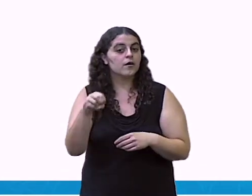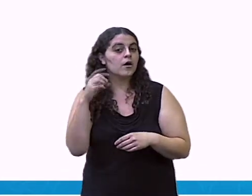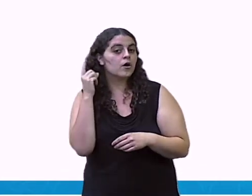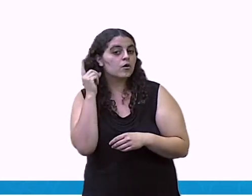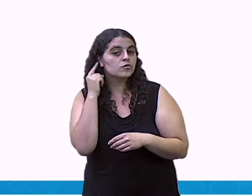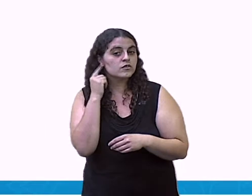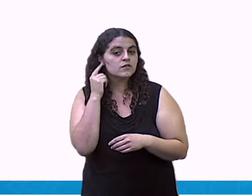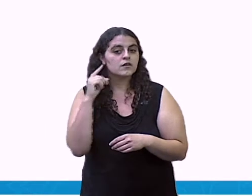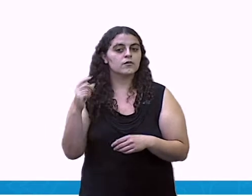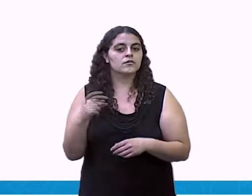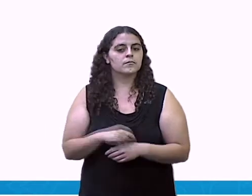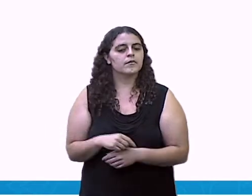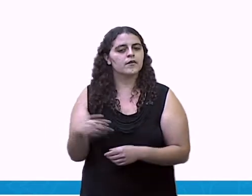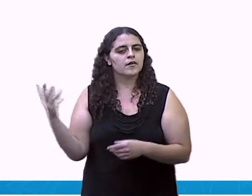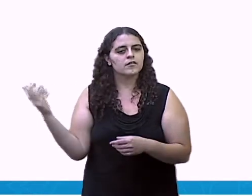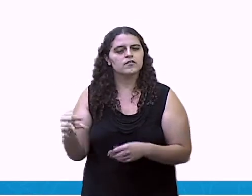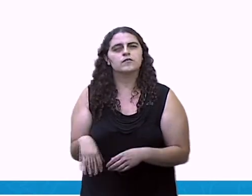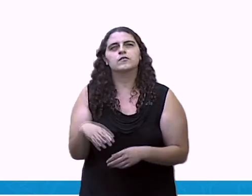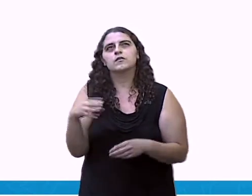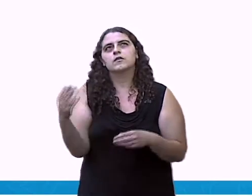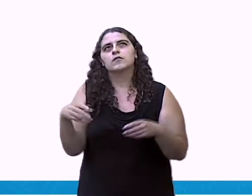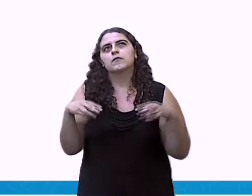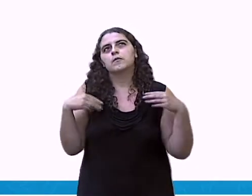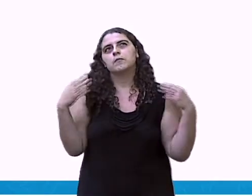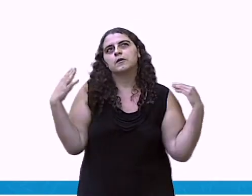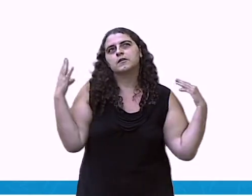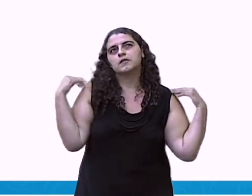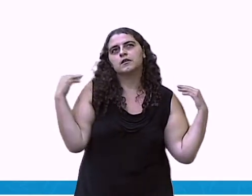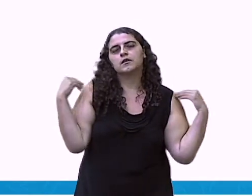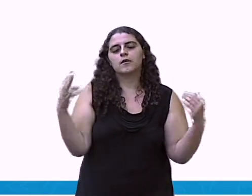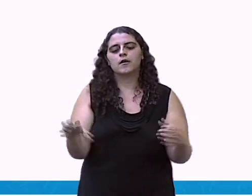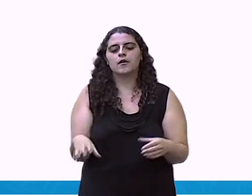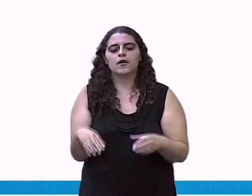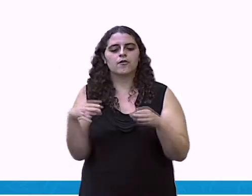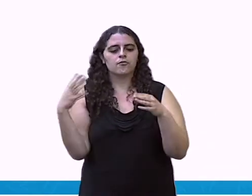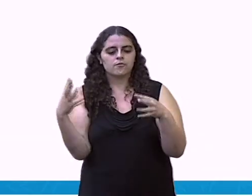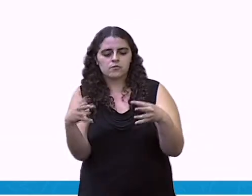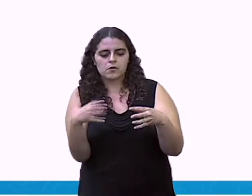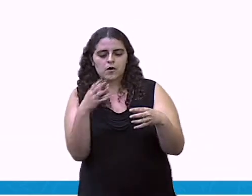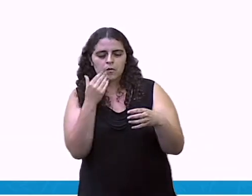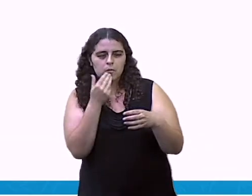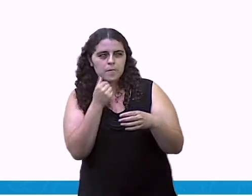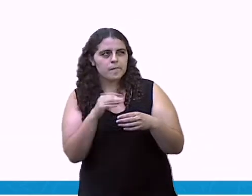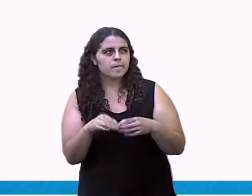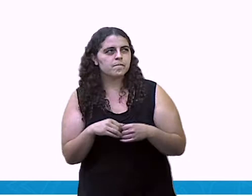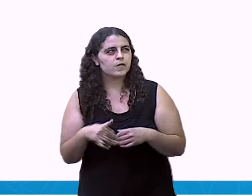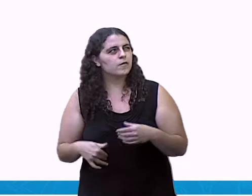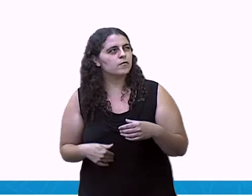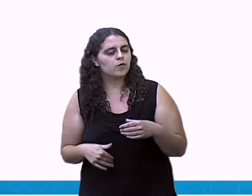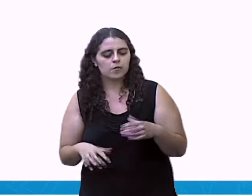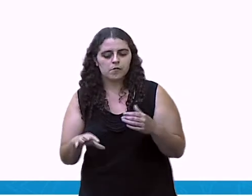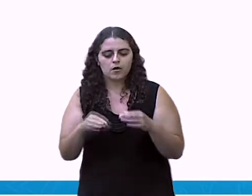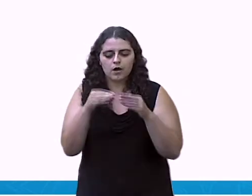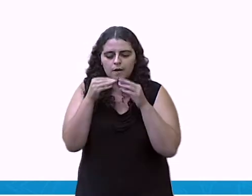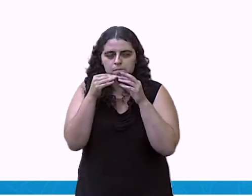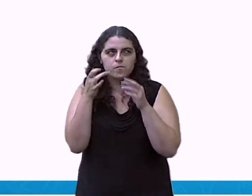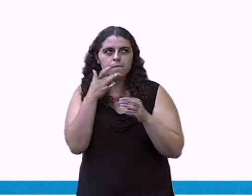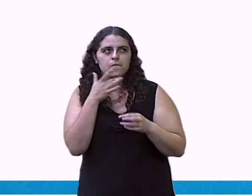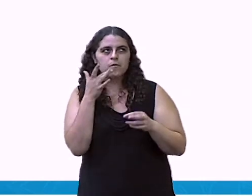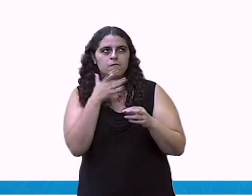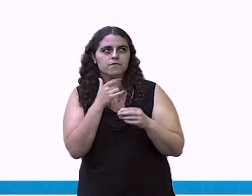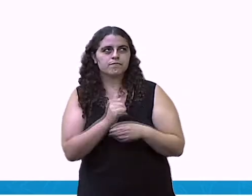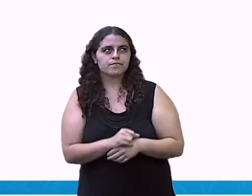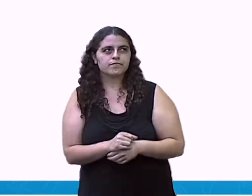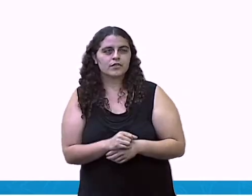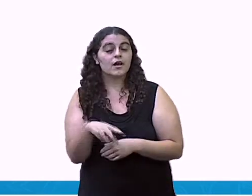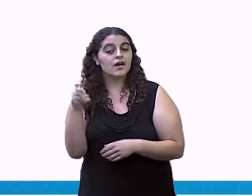comeu uma coisa tão maravilhosa em uma viagem que fez e também vai lembrar por várias vezes aquele local. Então, todos os sentidos fazem